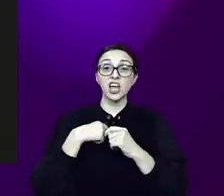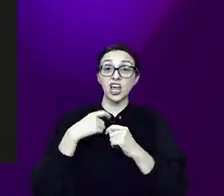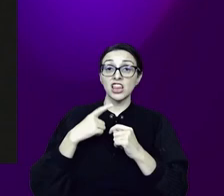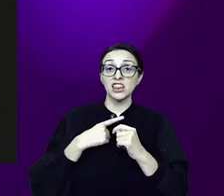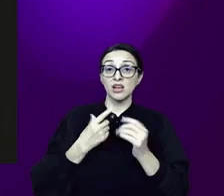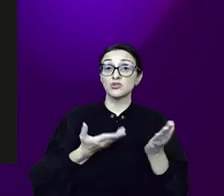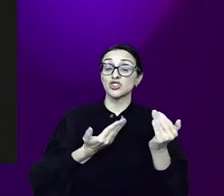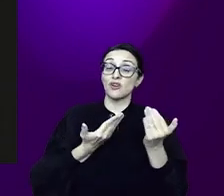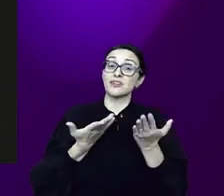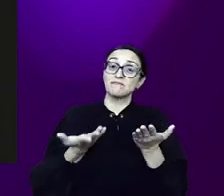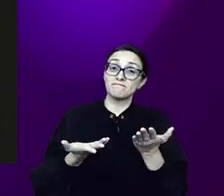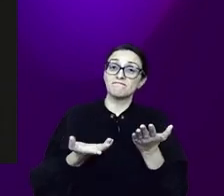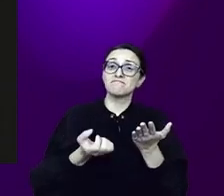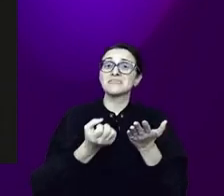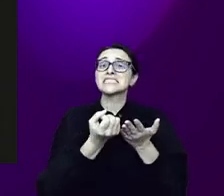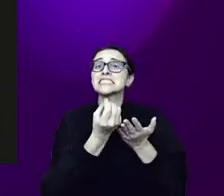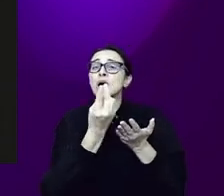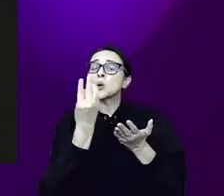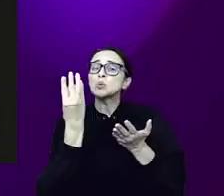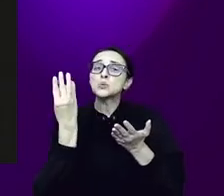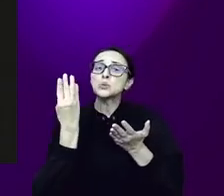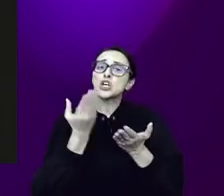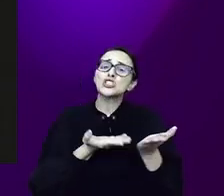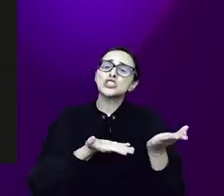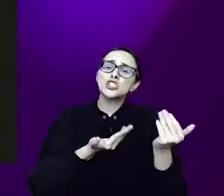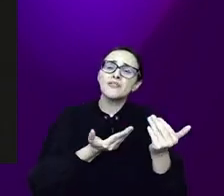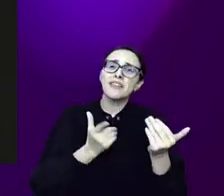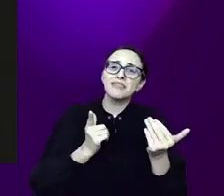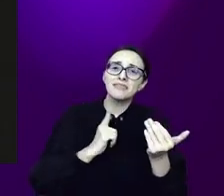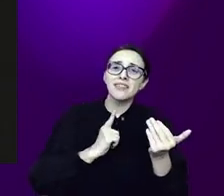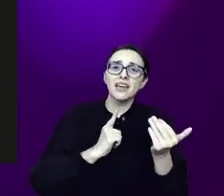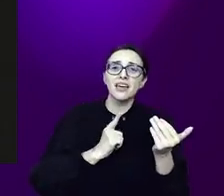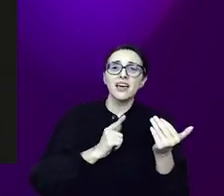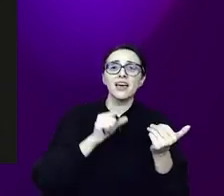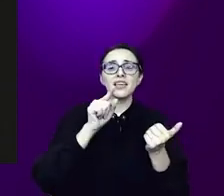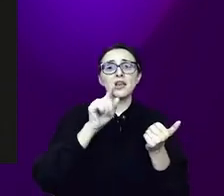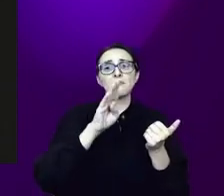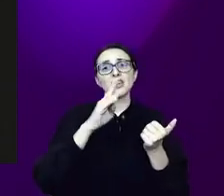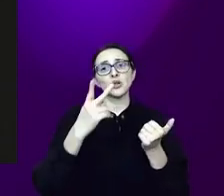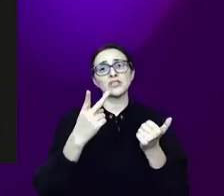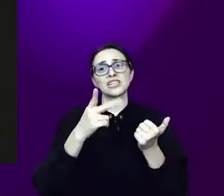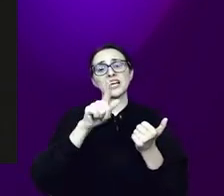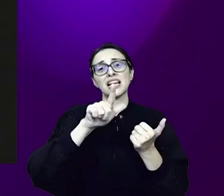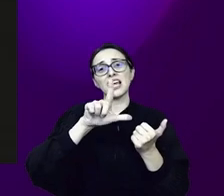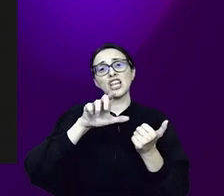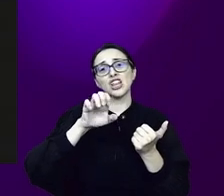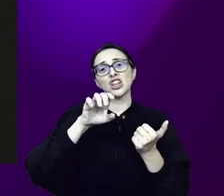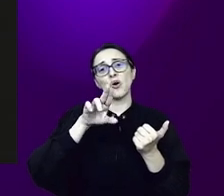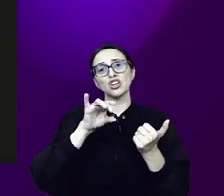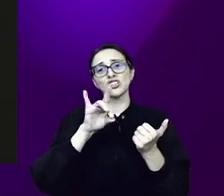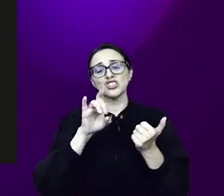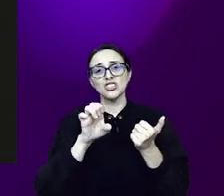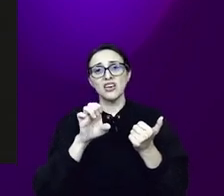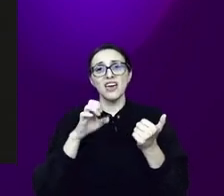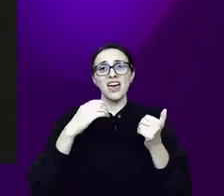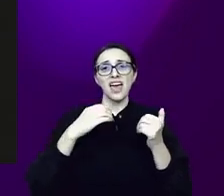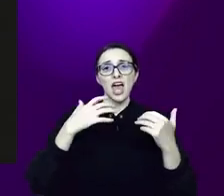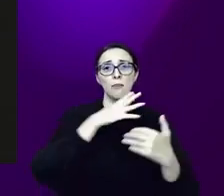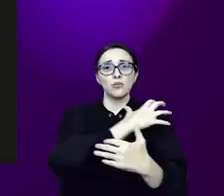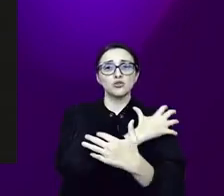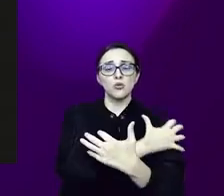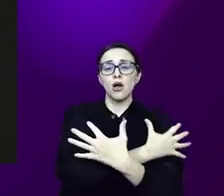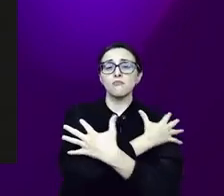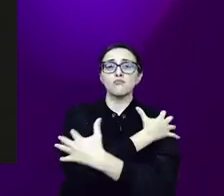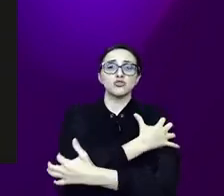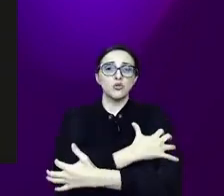jovem, né? Existem alguns pacientes extremamente jovens que têm o lenoide B2. Da onde ela veio? É um desequilíbrio muscular? Isso é mecânico?